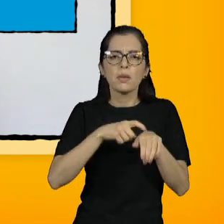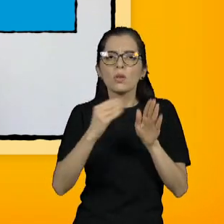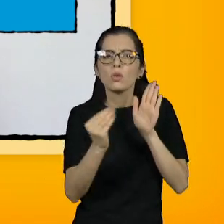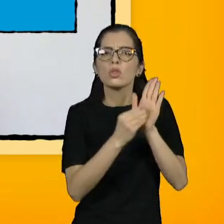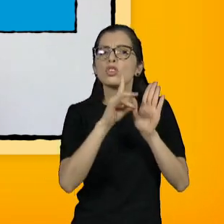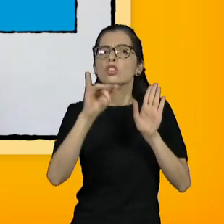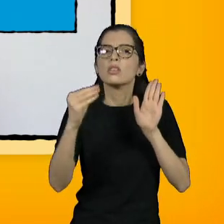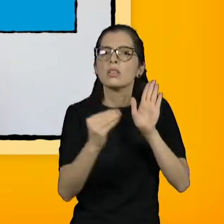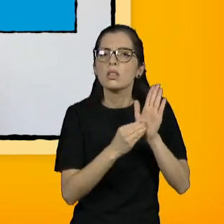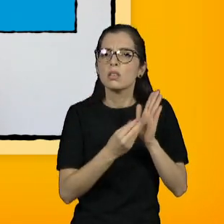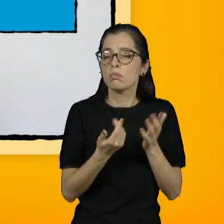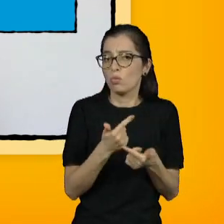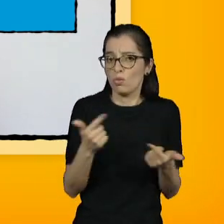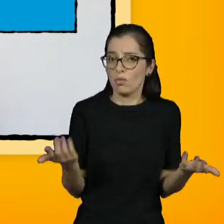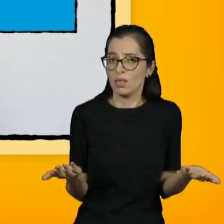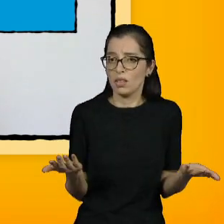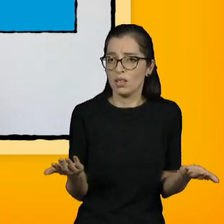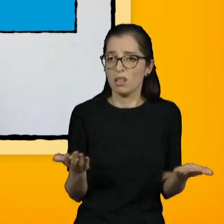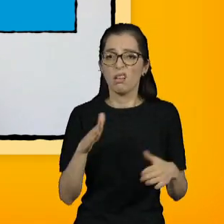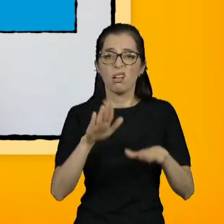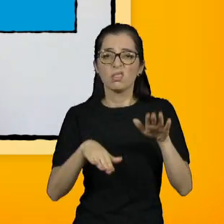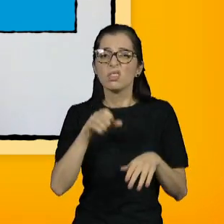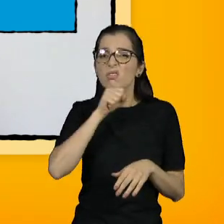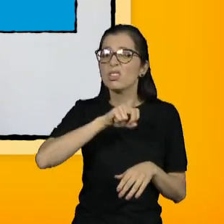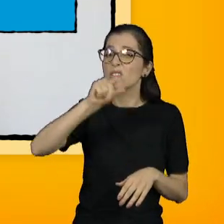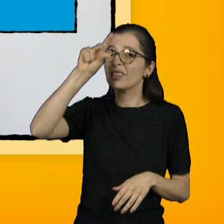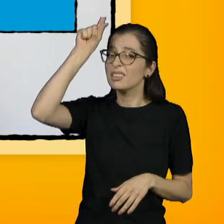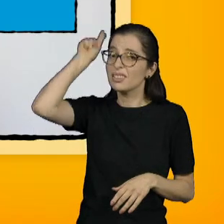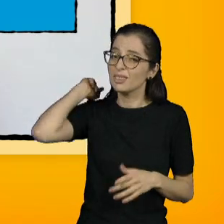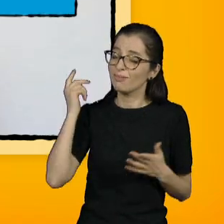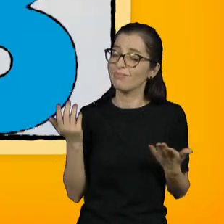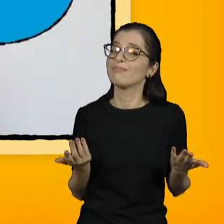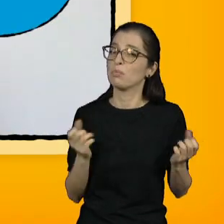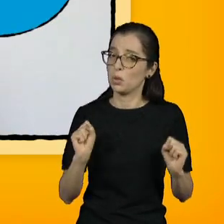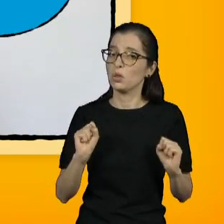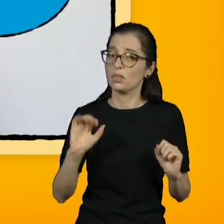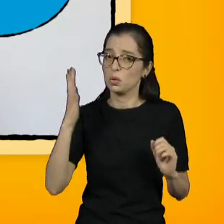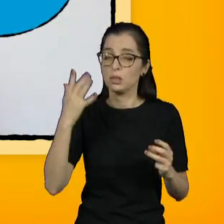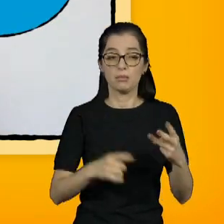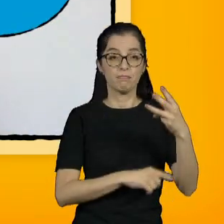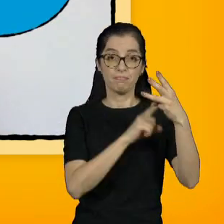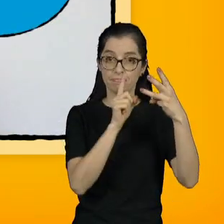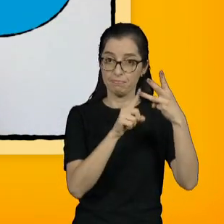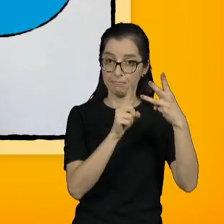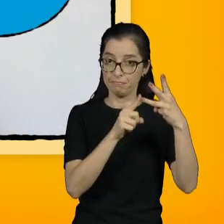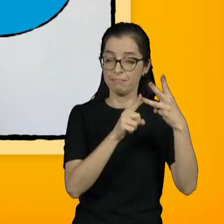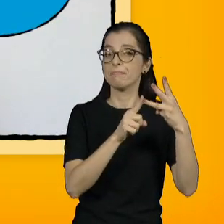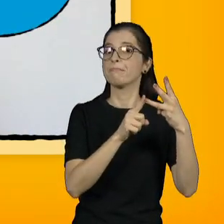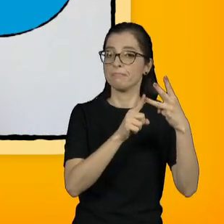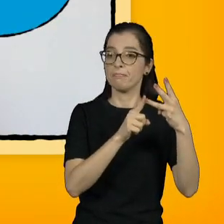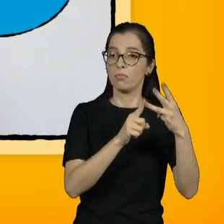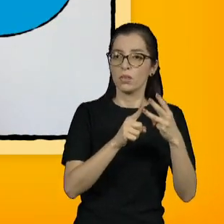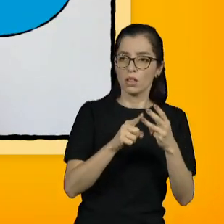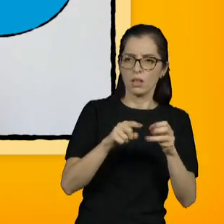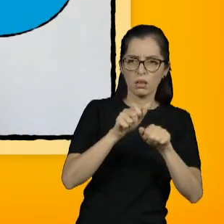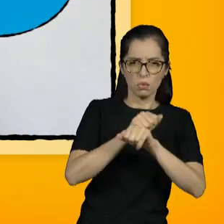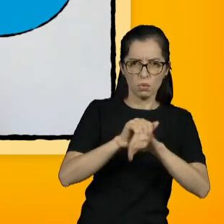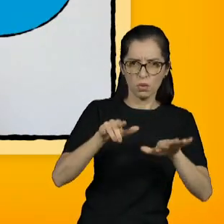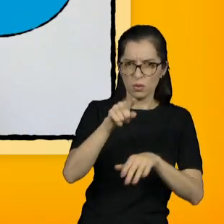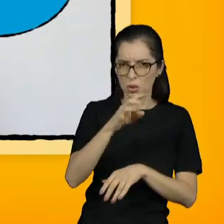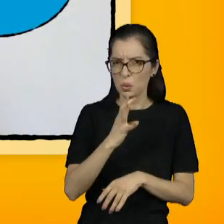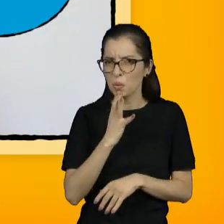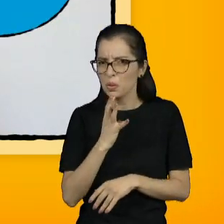ser verdadeira, mas ser antiga, o que acaba tornando ela falsa. Terceiro, ela saiu em algum lugar que você conhece, que